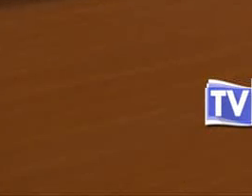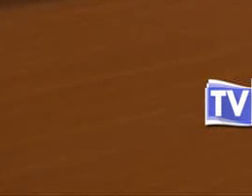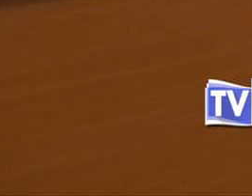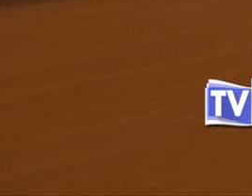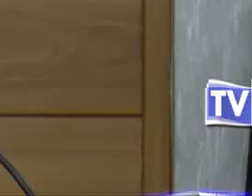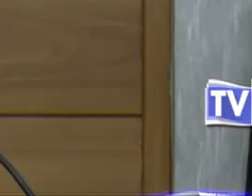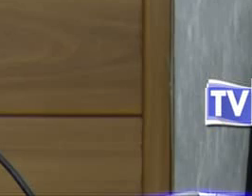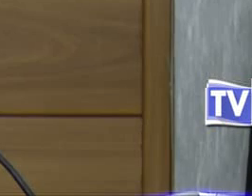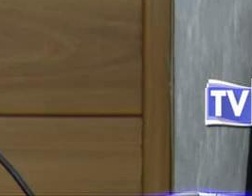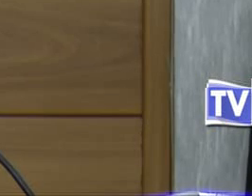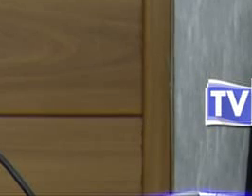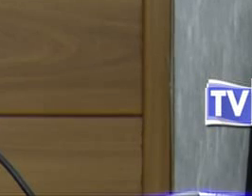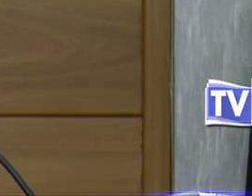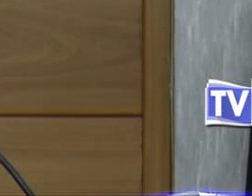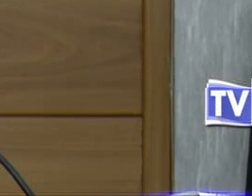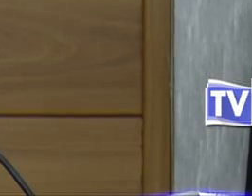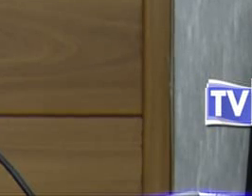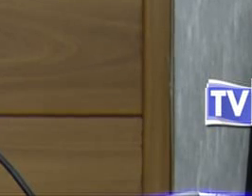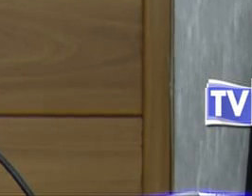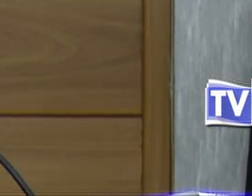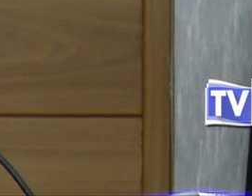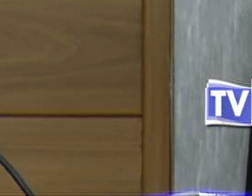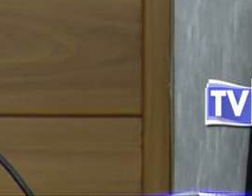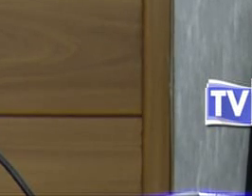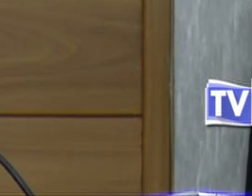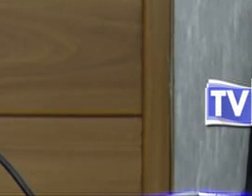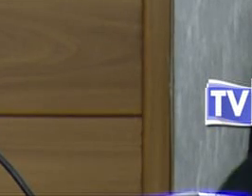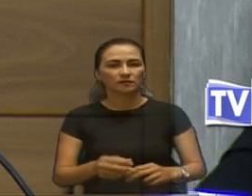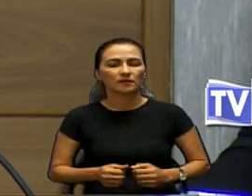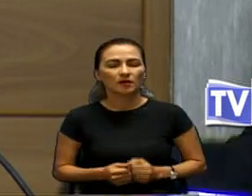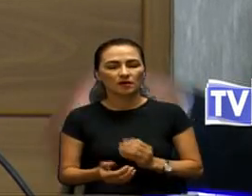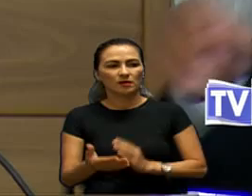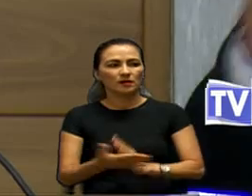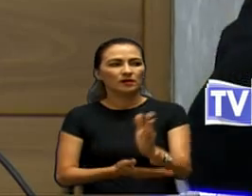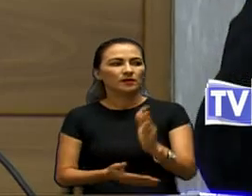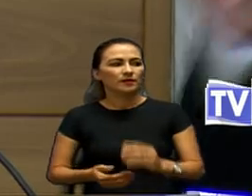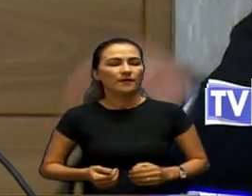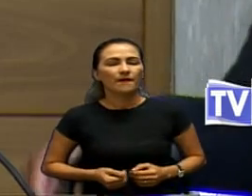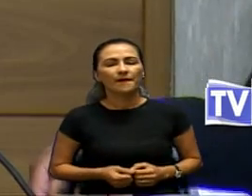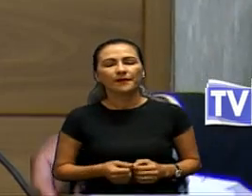Os vereadores que concordam permanecem como estão? Aprovado.